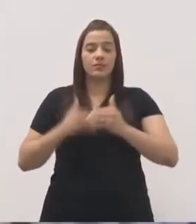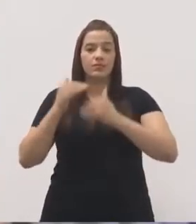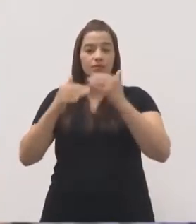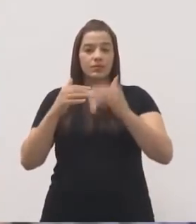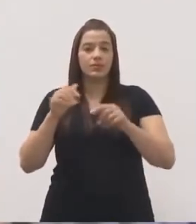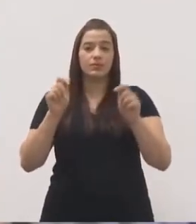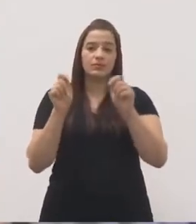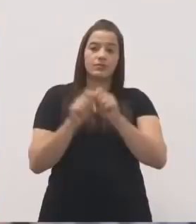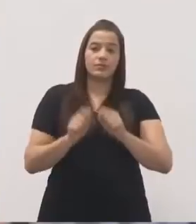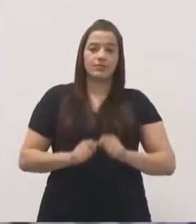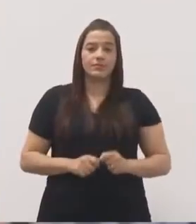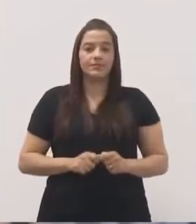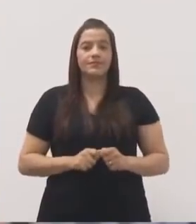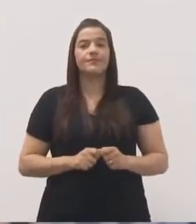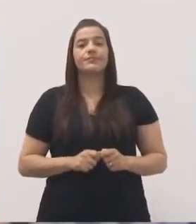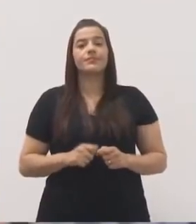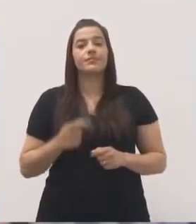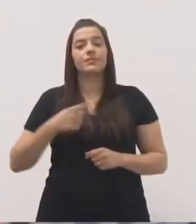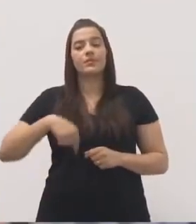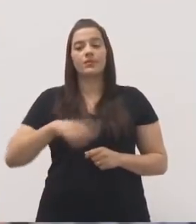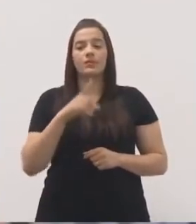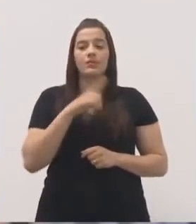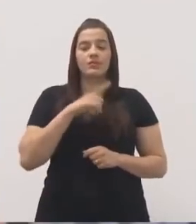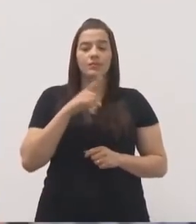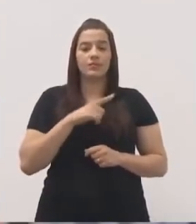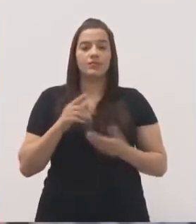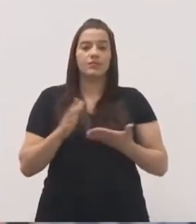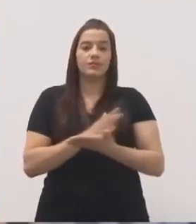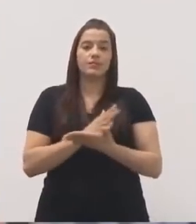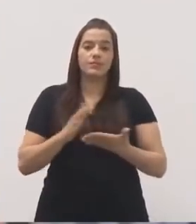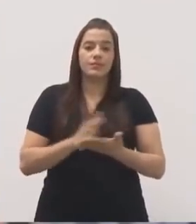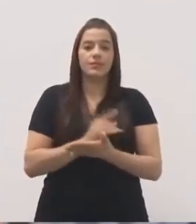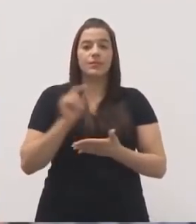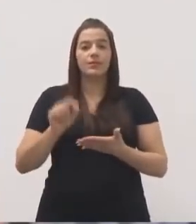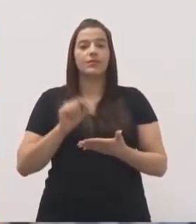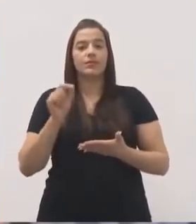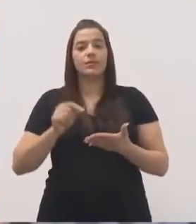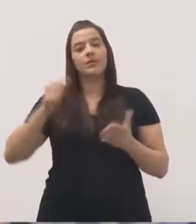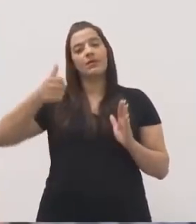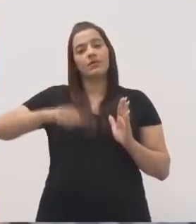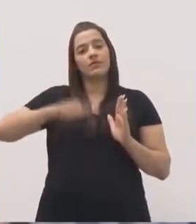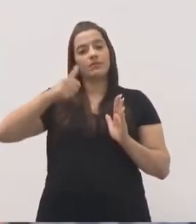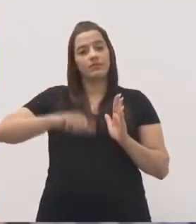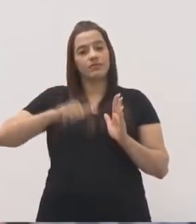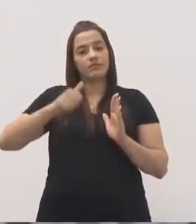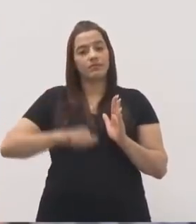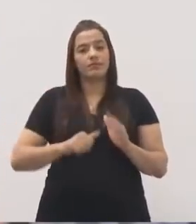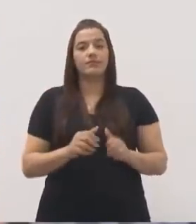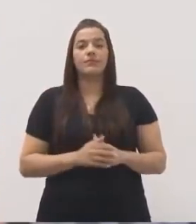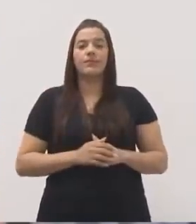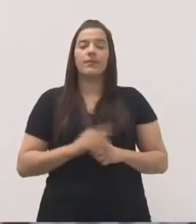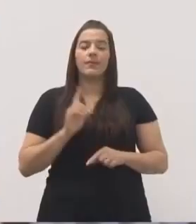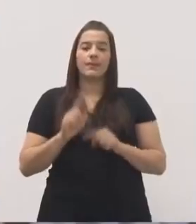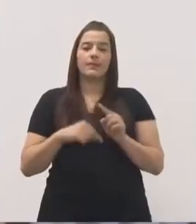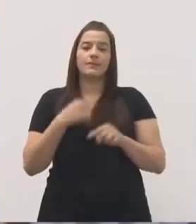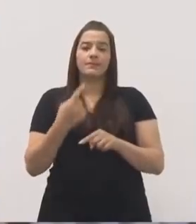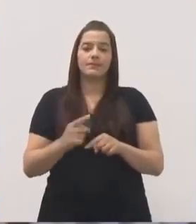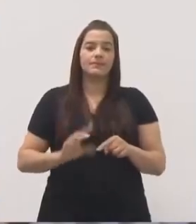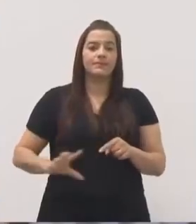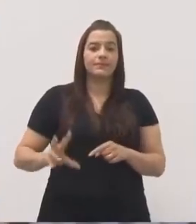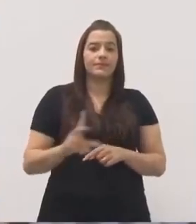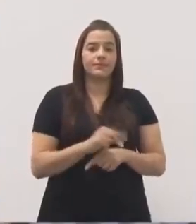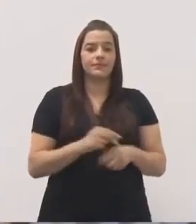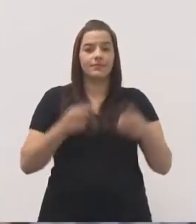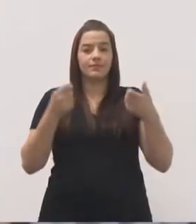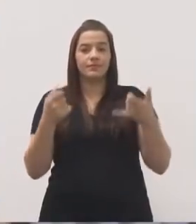elaboração, mas nós temos lá os descritores, né, o que é avaliado, esse recorte do currículo, porque vocês